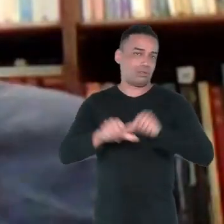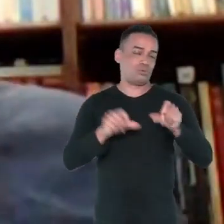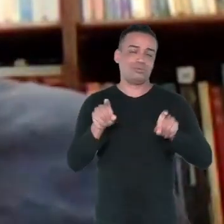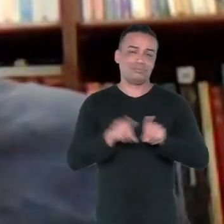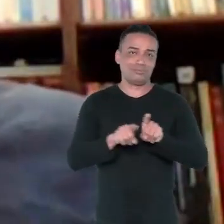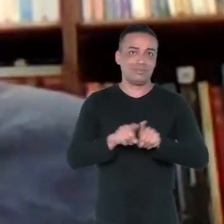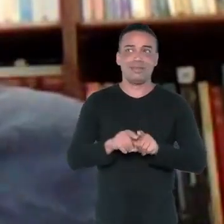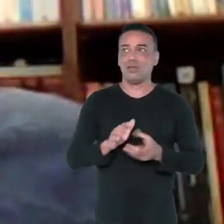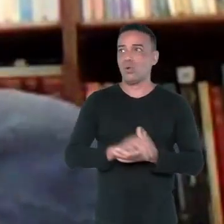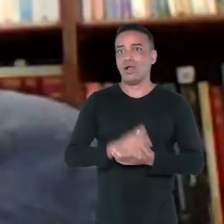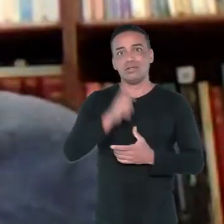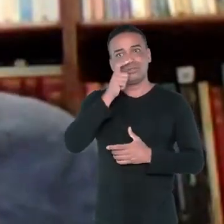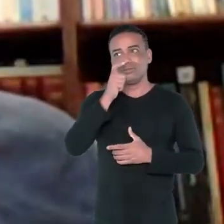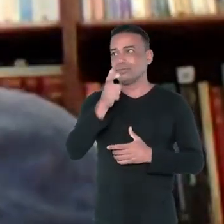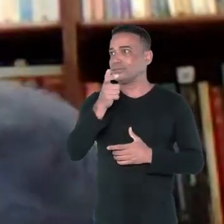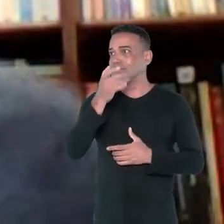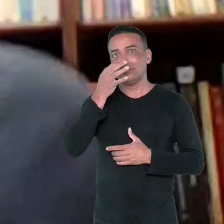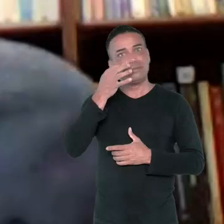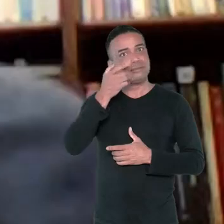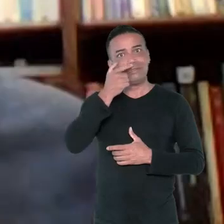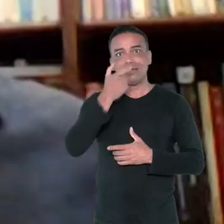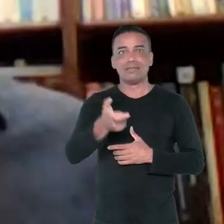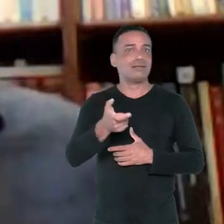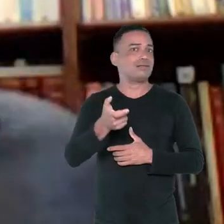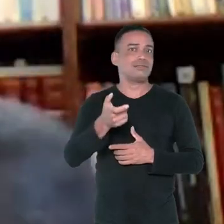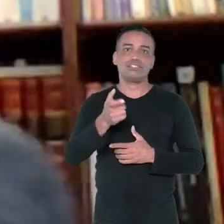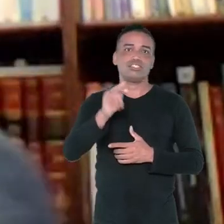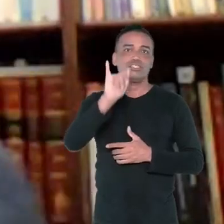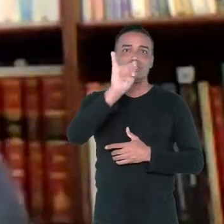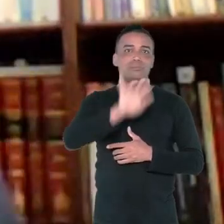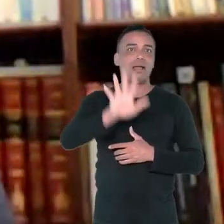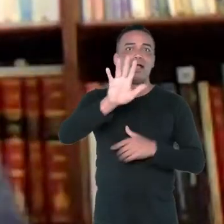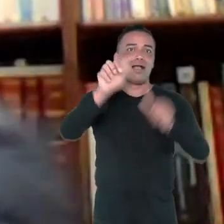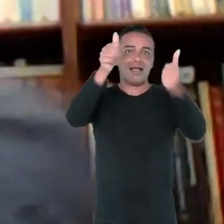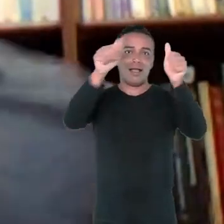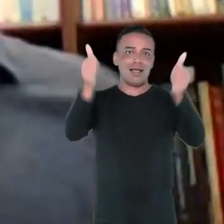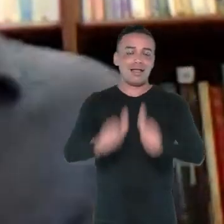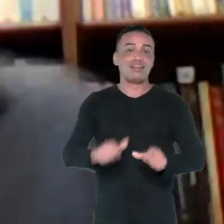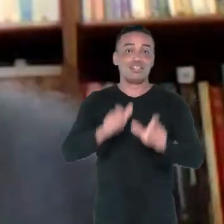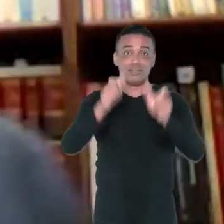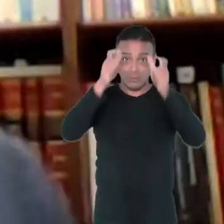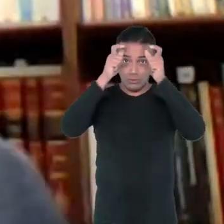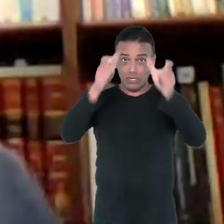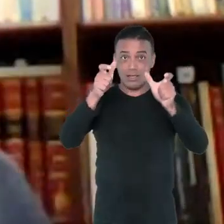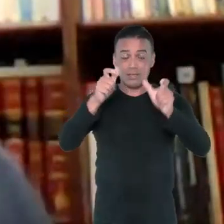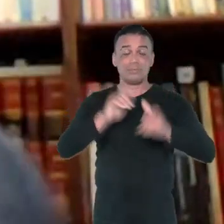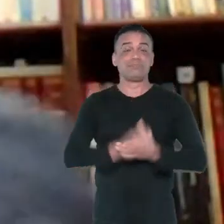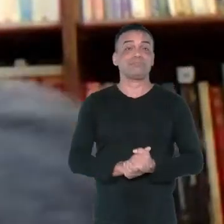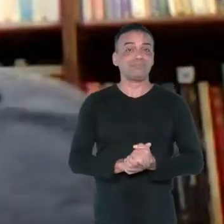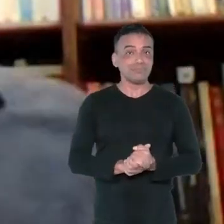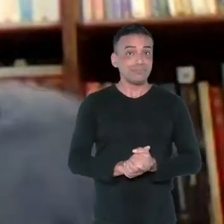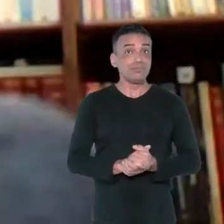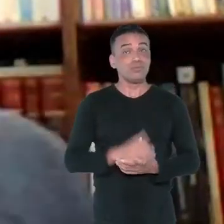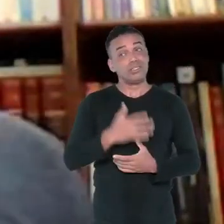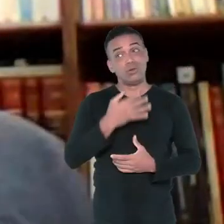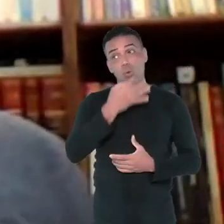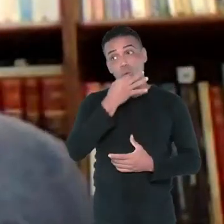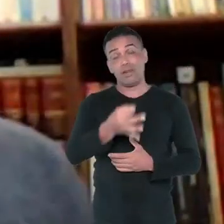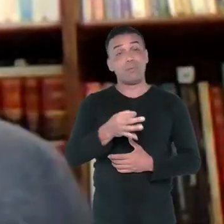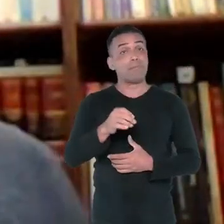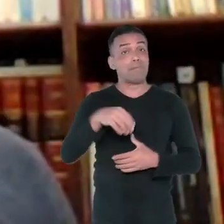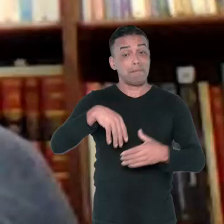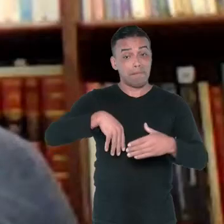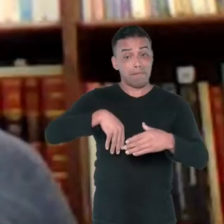acho fascinante a figura do diabo. Eu acho que ela é muito mais literária, né,